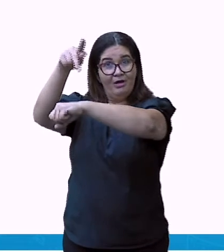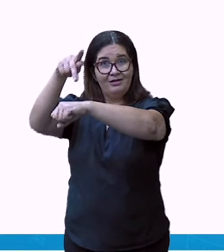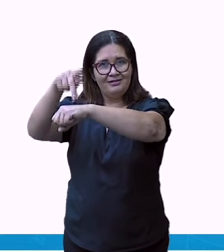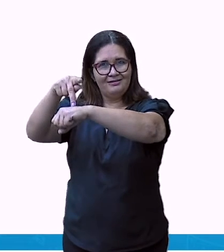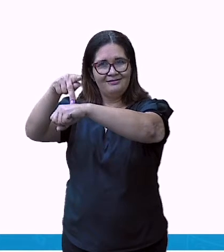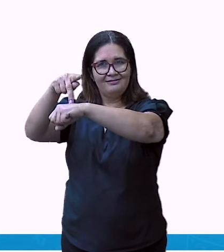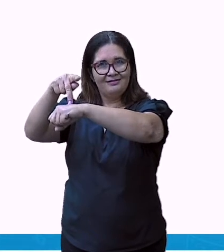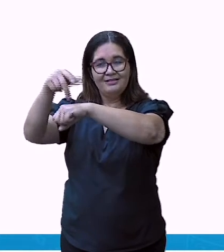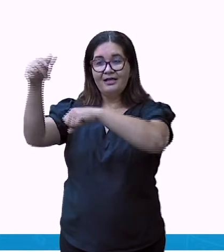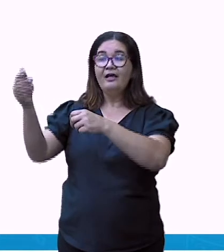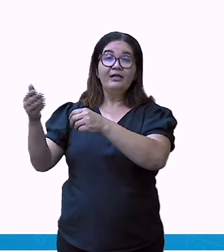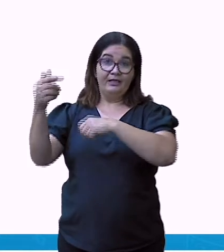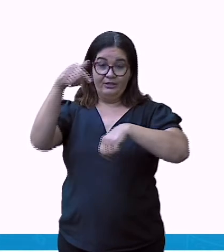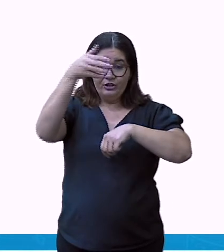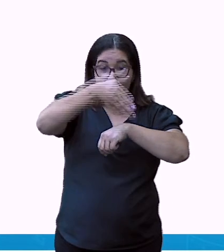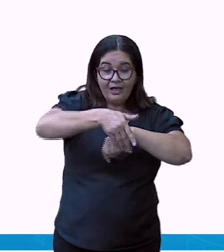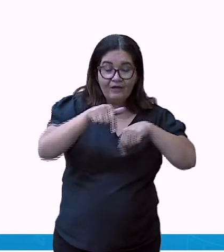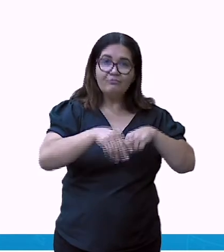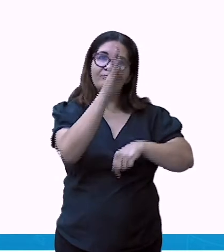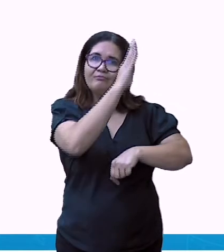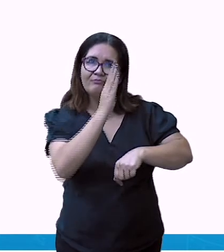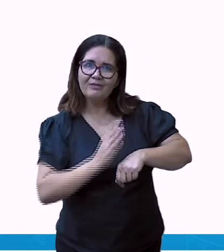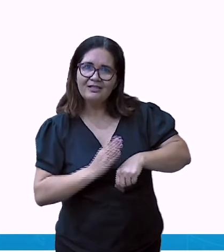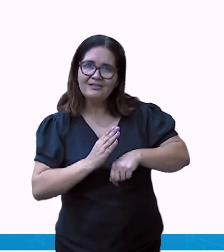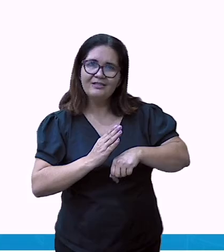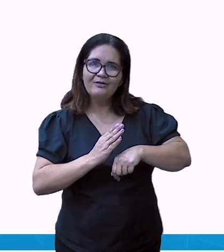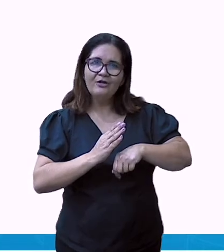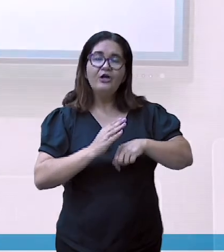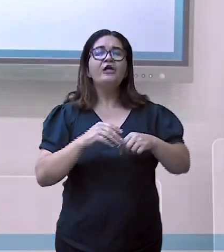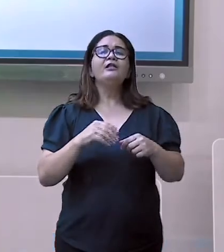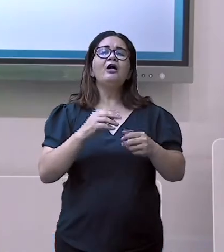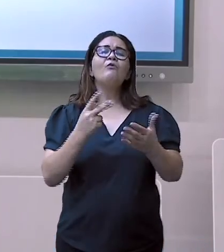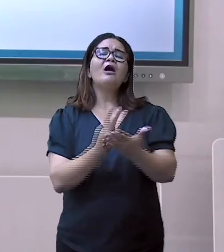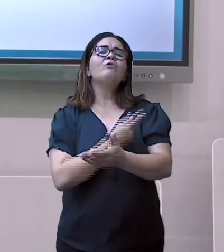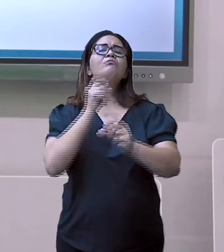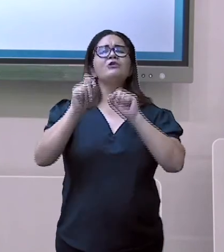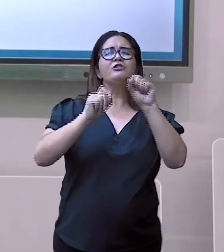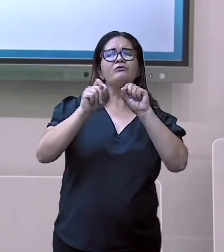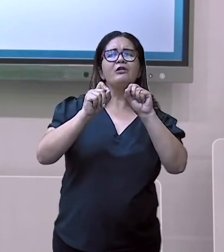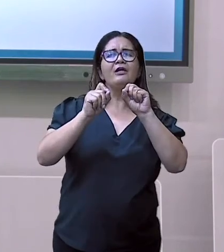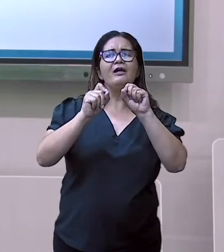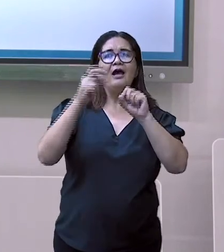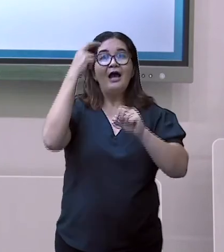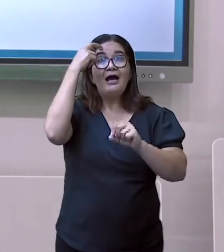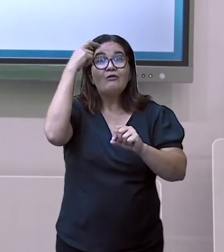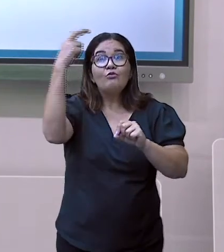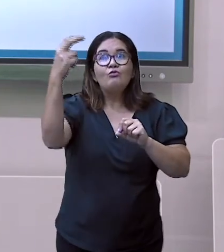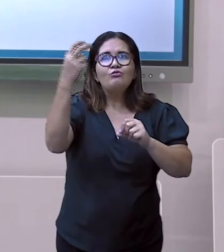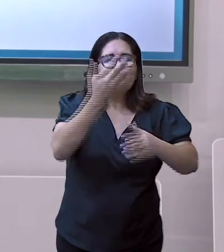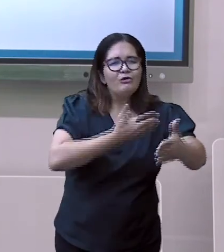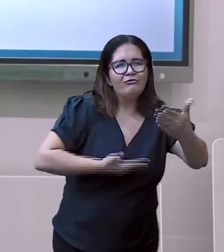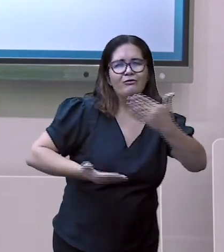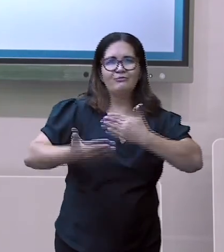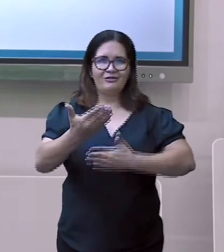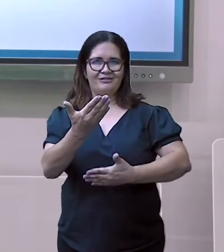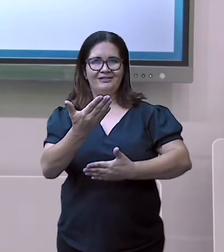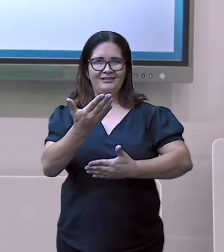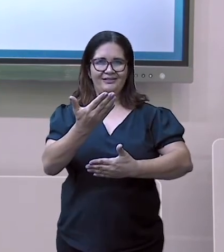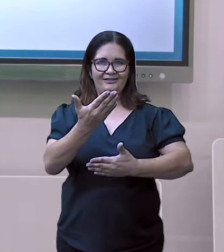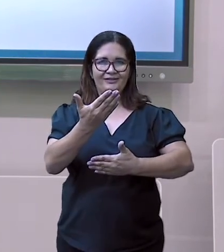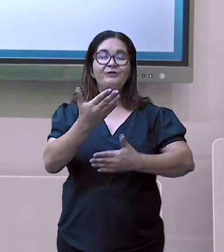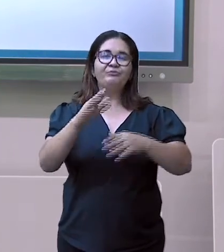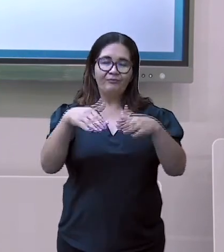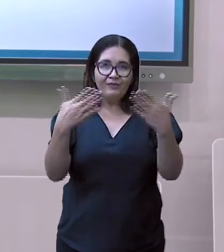então aqui nesse texto nós vimos a mistura e quem faz parte dessa mistura, não é mesmo?